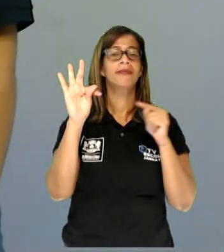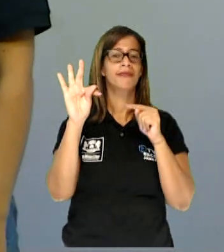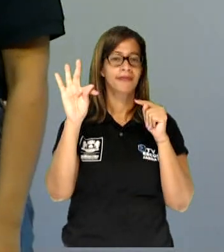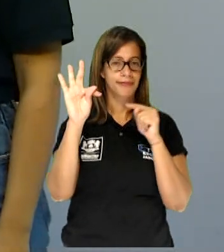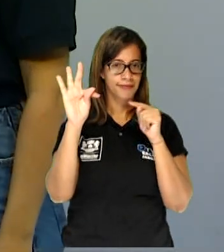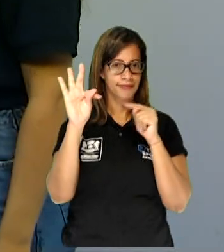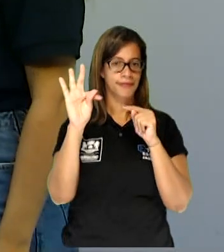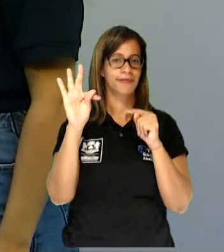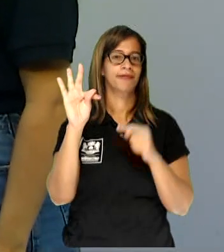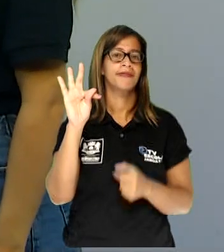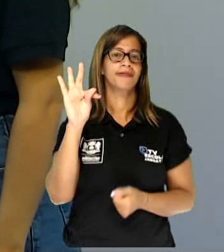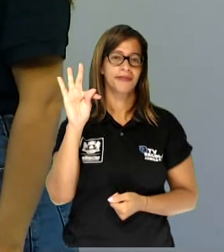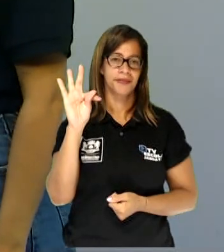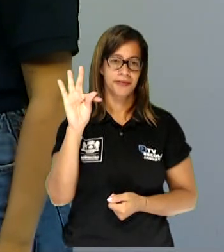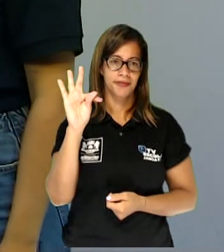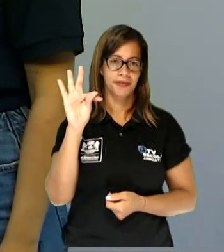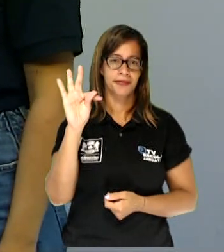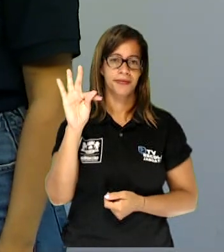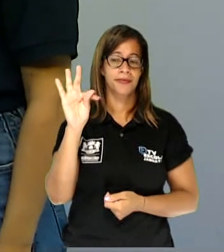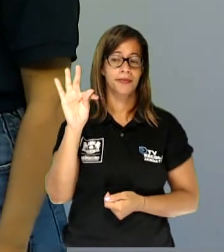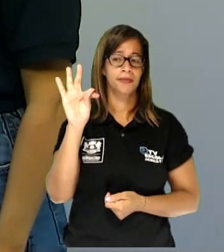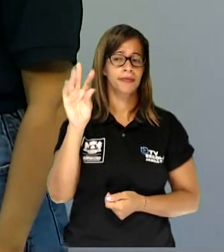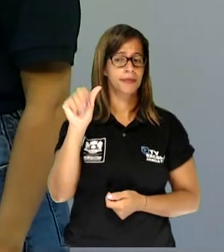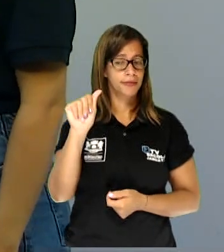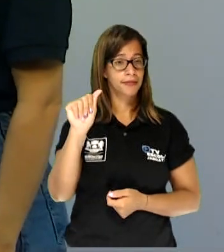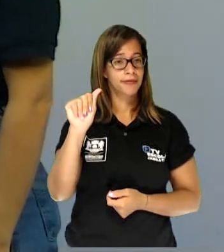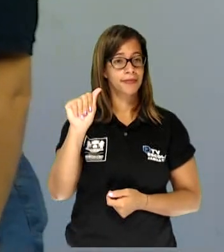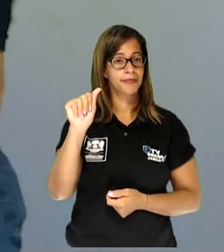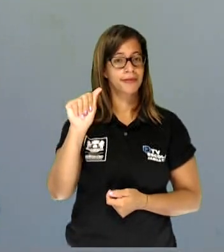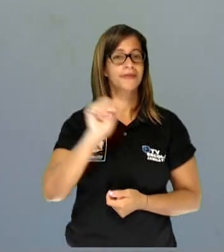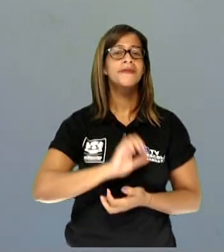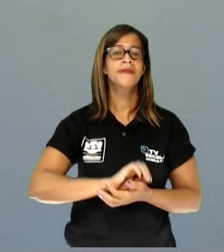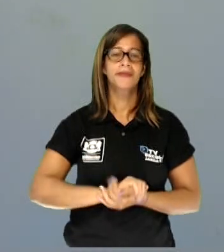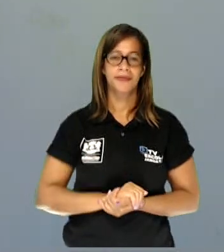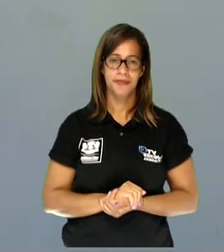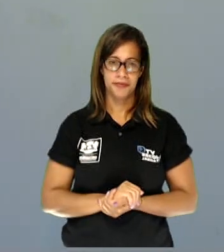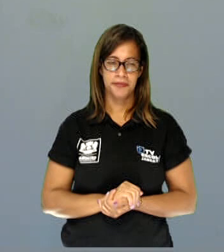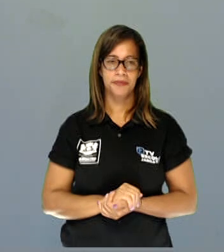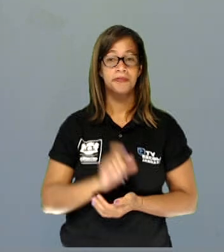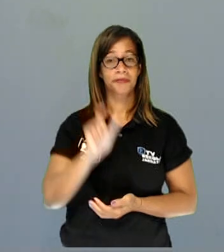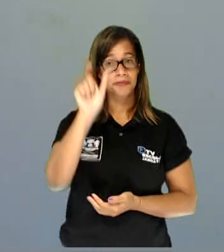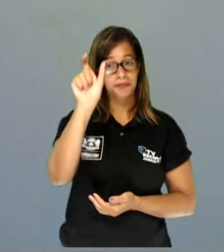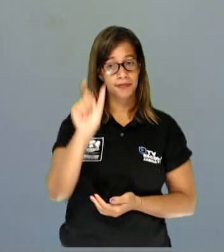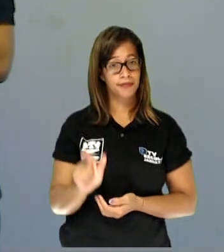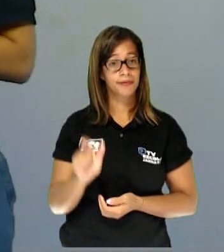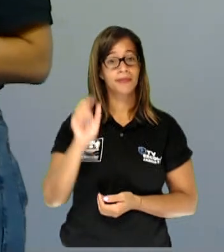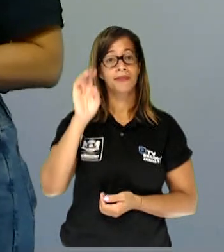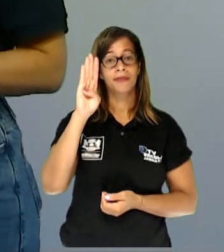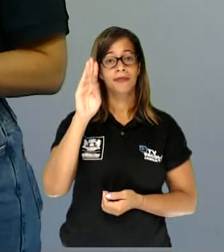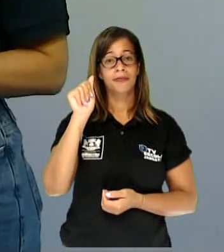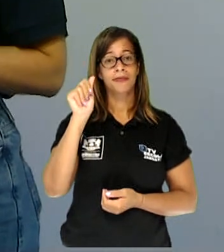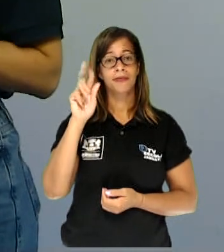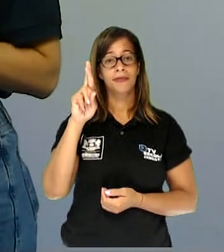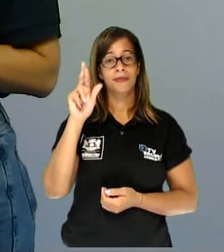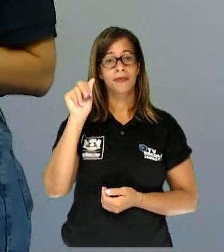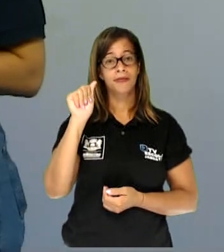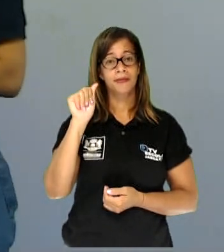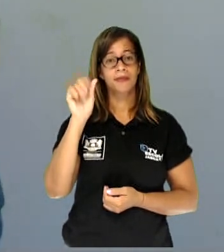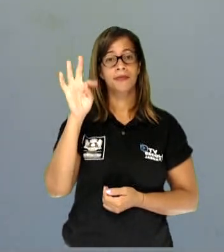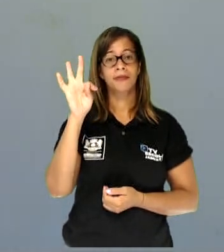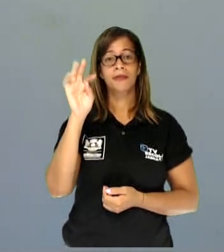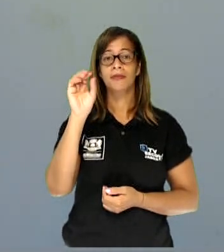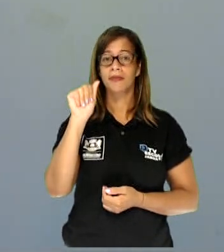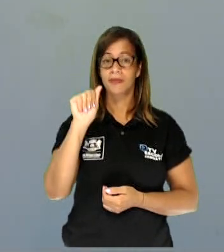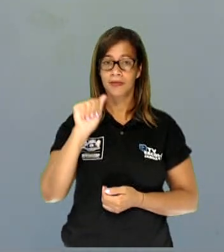tatu. Tá. Muito bem. Barata. Na cruzadinha, a gente